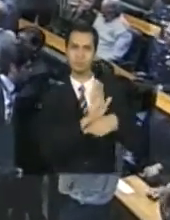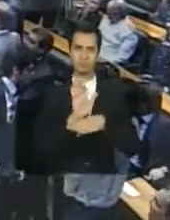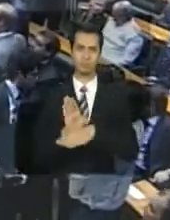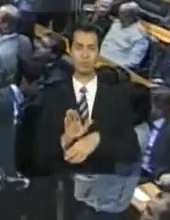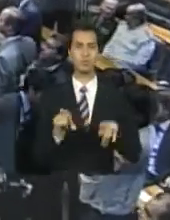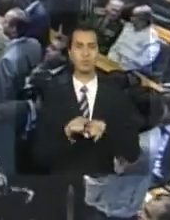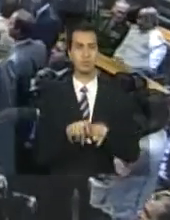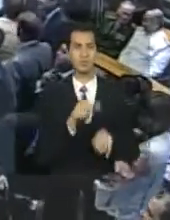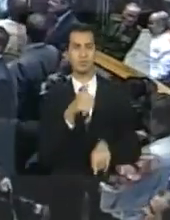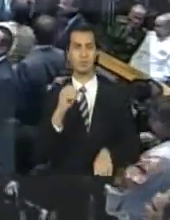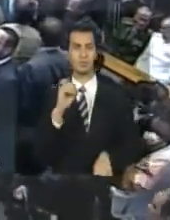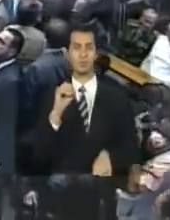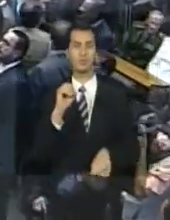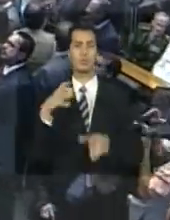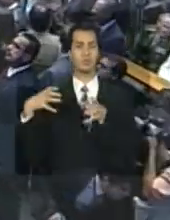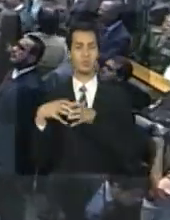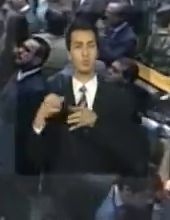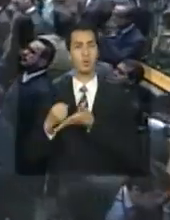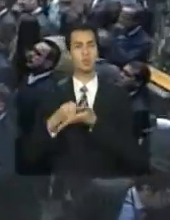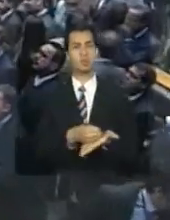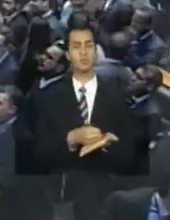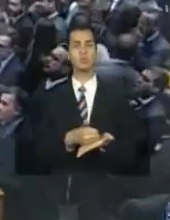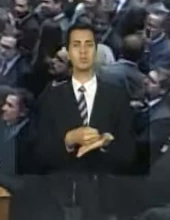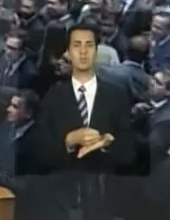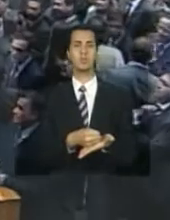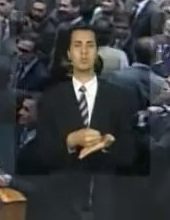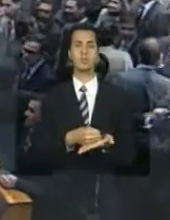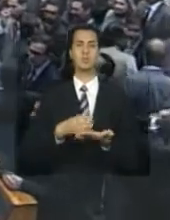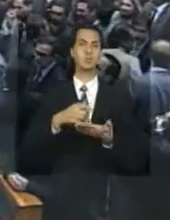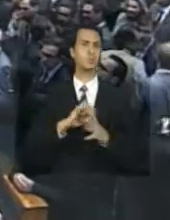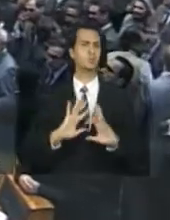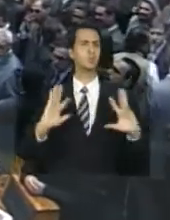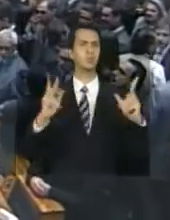as regiões do país. Em 2011,